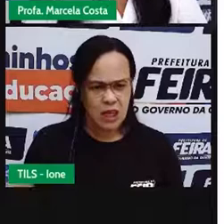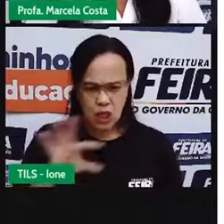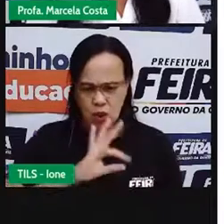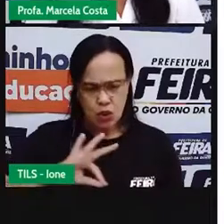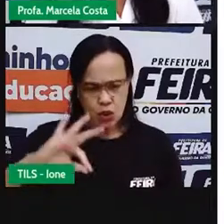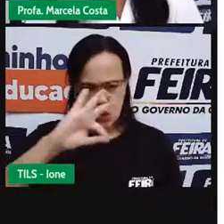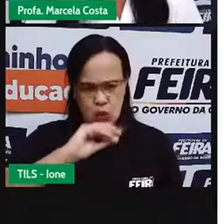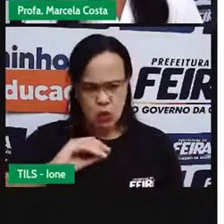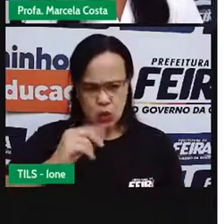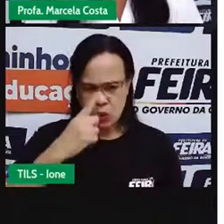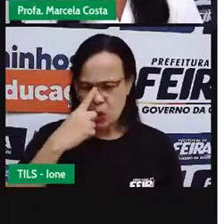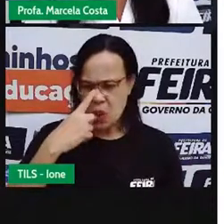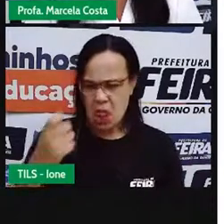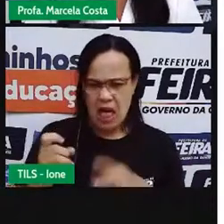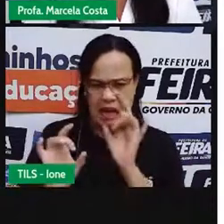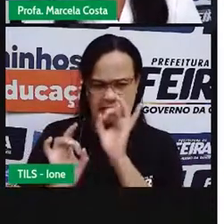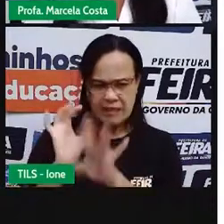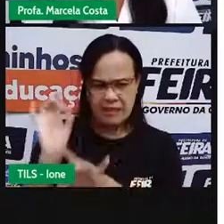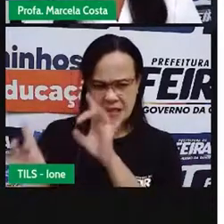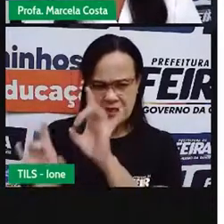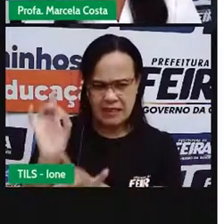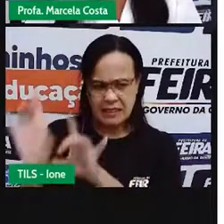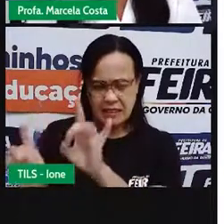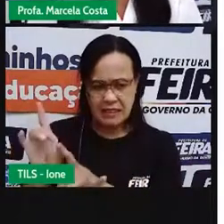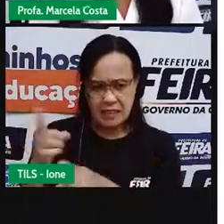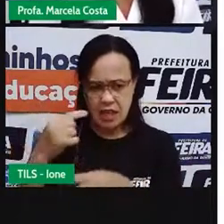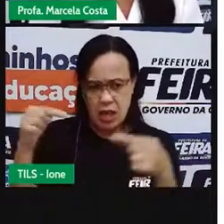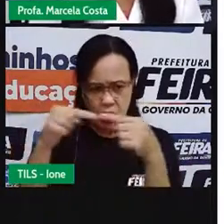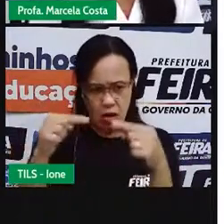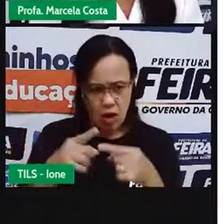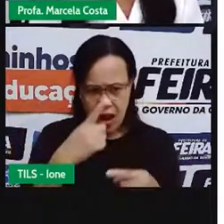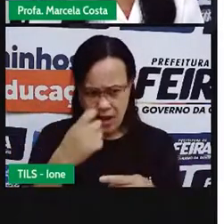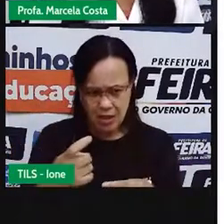será que tudo que a gente joga fora é mesmo lixo?